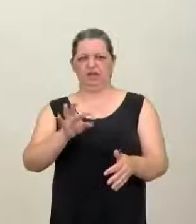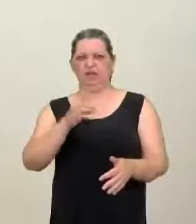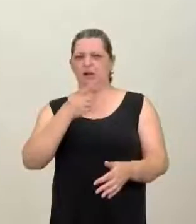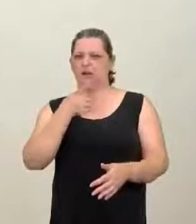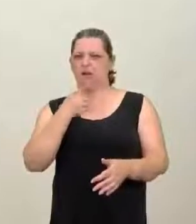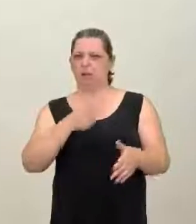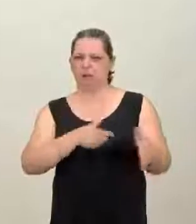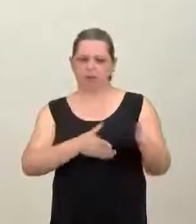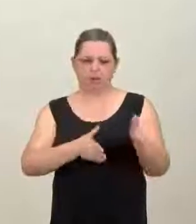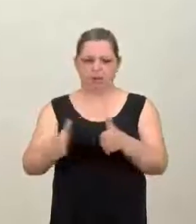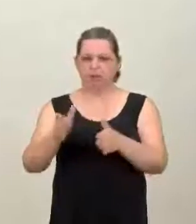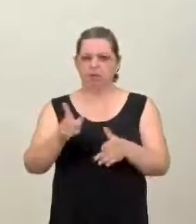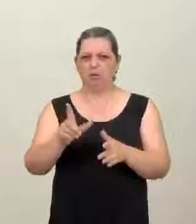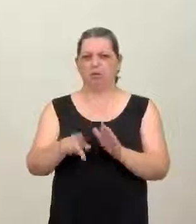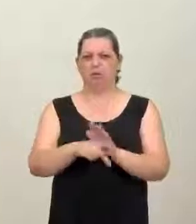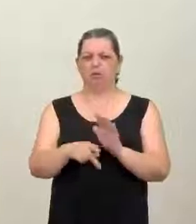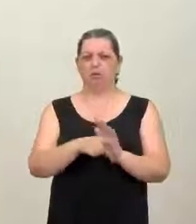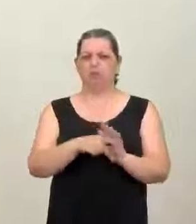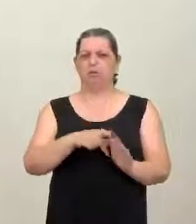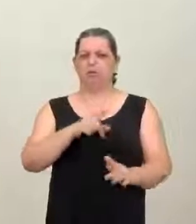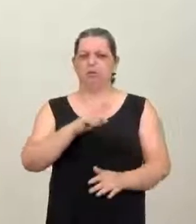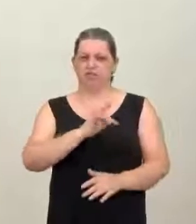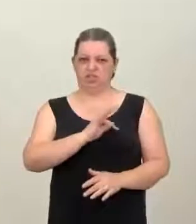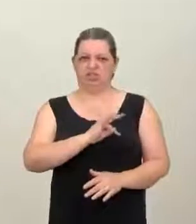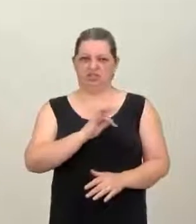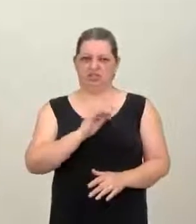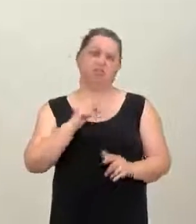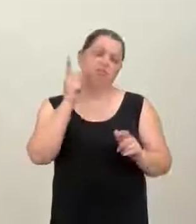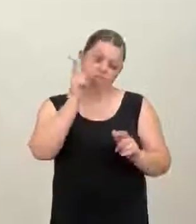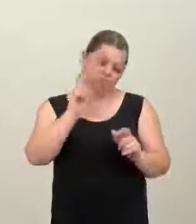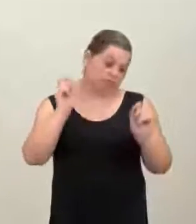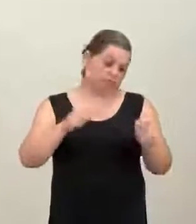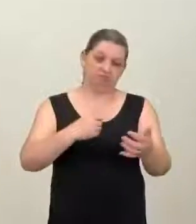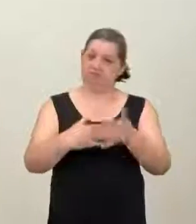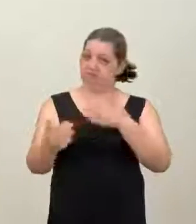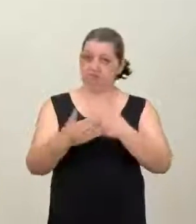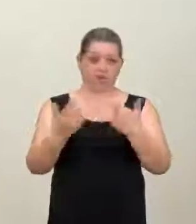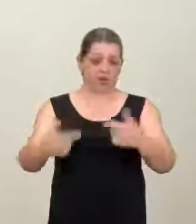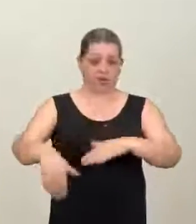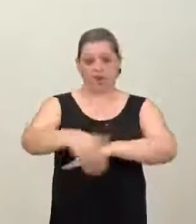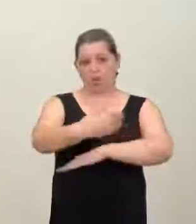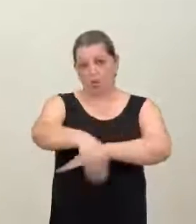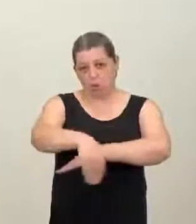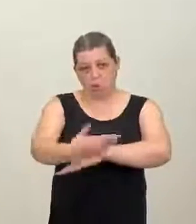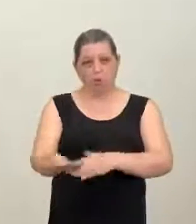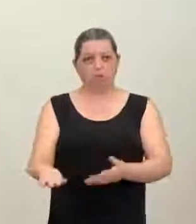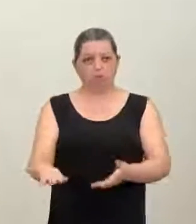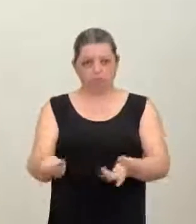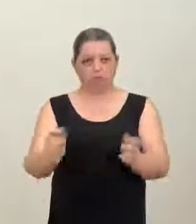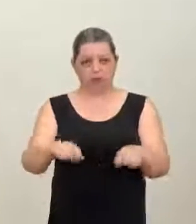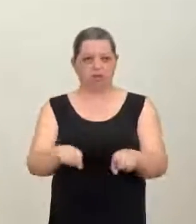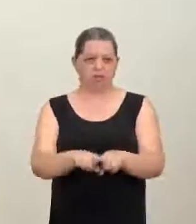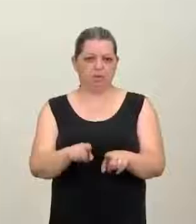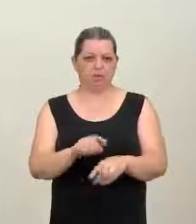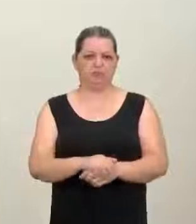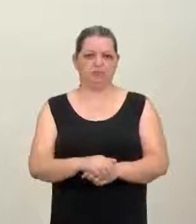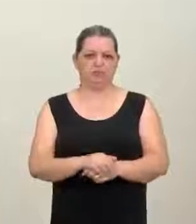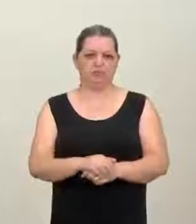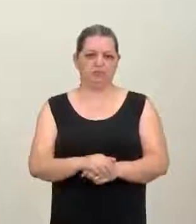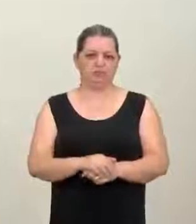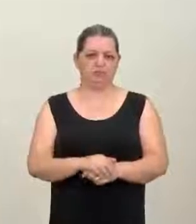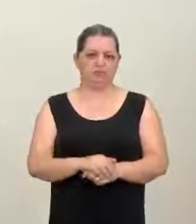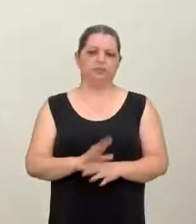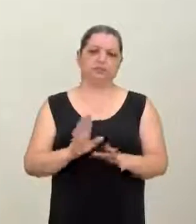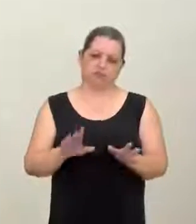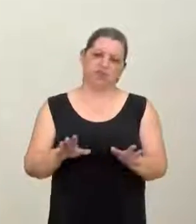Então, o teatro contemporâneo você consegue usar qualquer espaço. Você pode fazer, por exemplo, a rua, que já está sendo um pouco